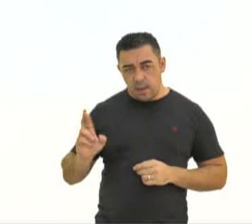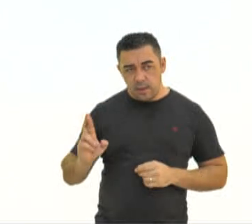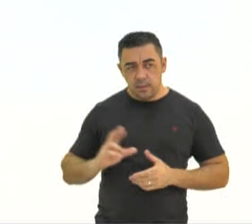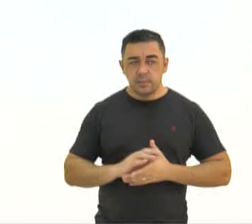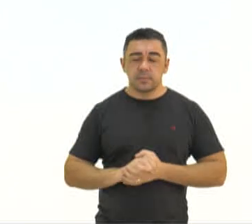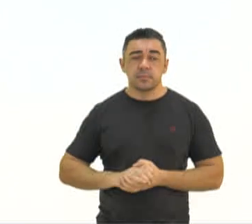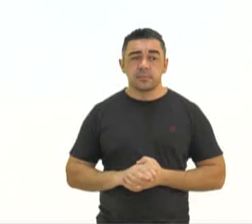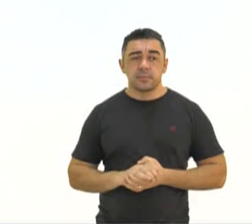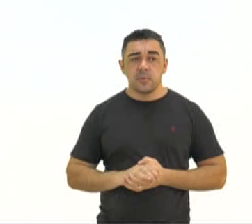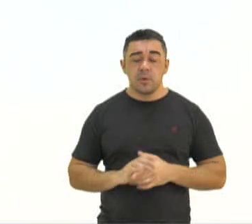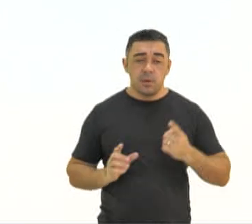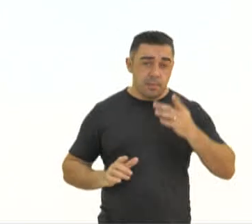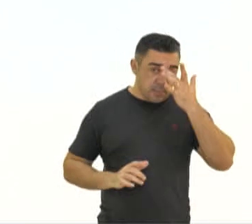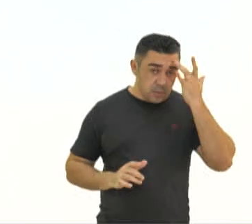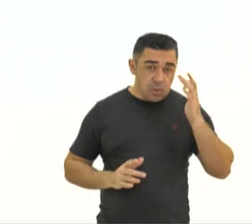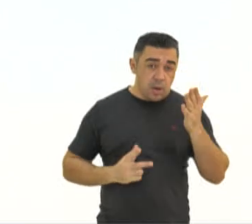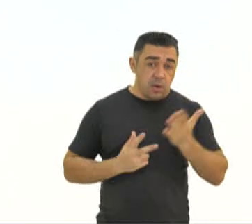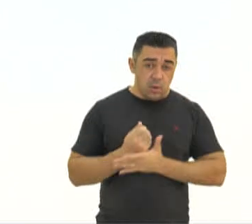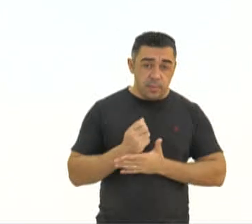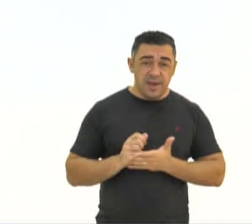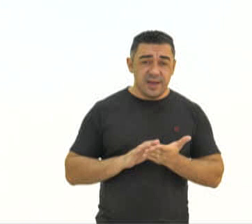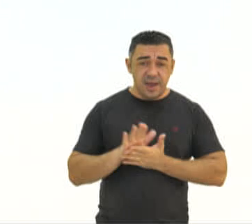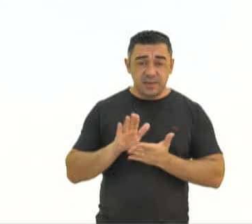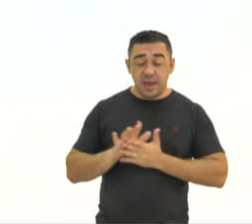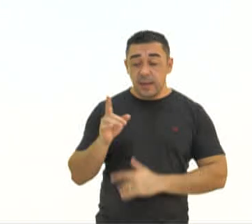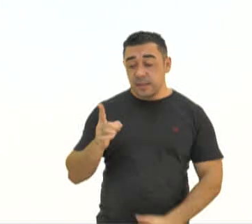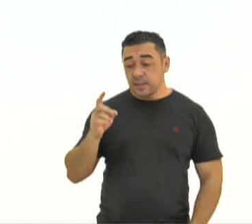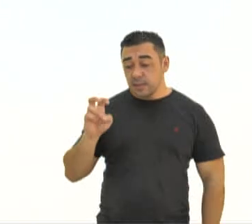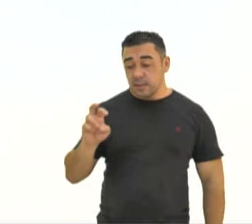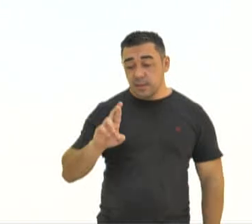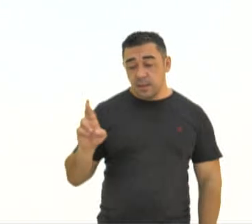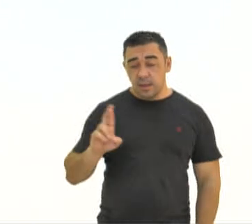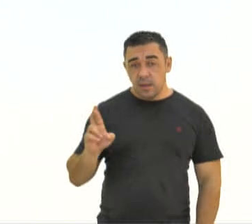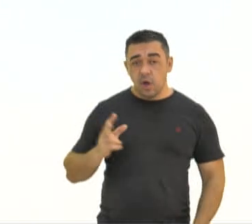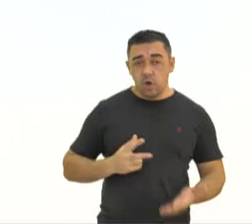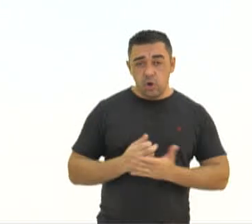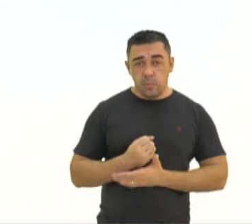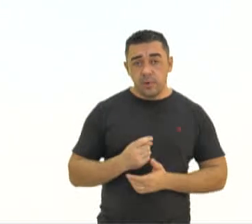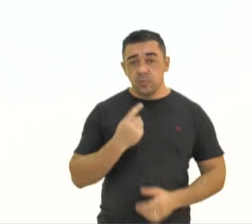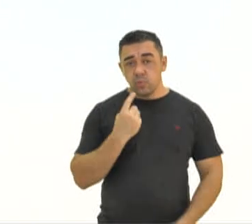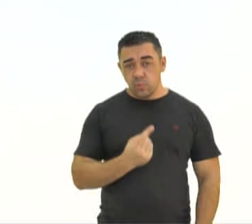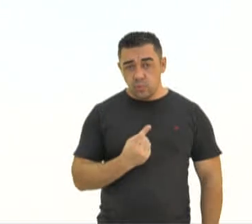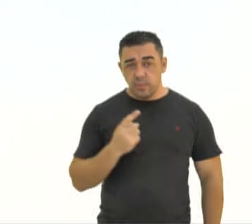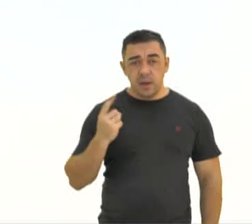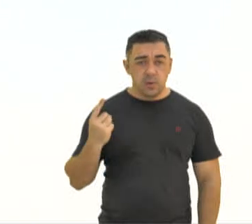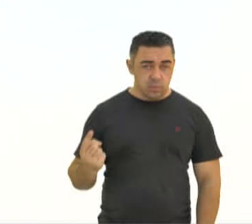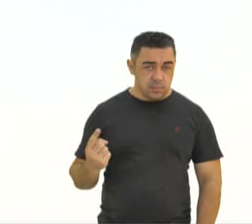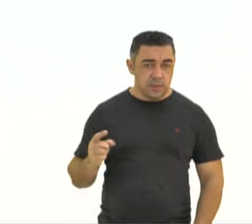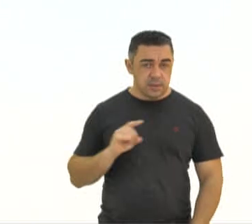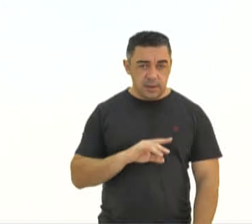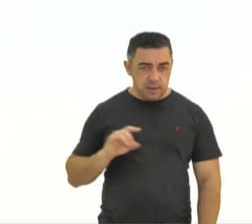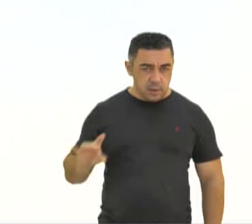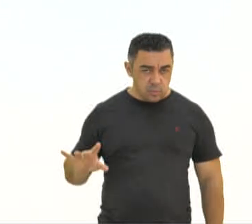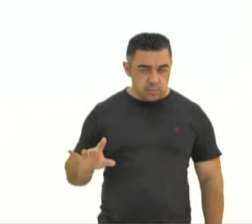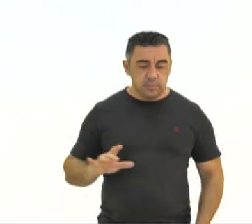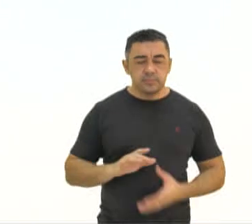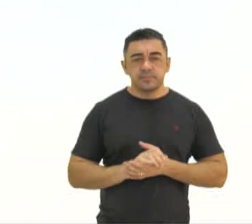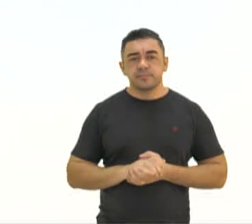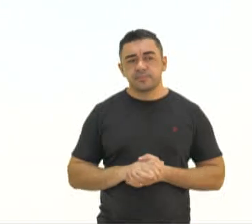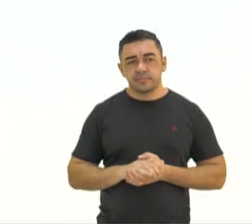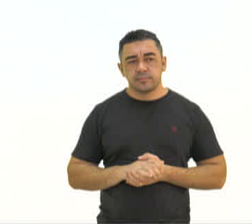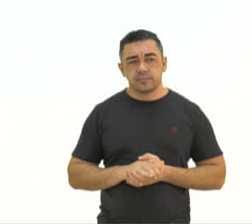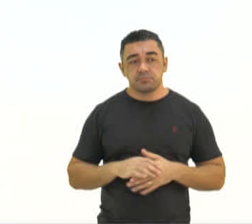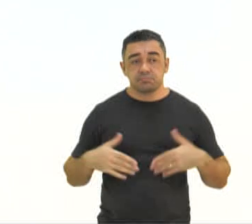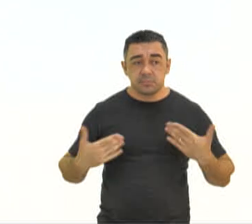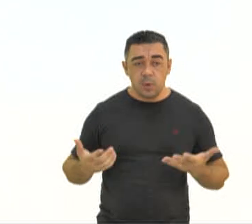3,00. Uma pessoa pretende gastar R$ 15,00 comprando pelo menos uma caneta de cada tipo.